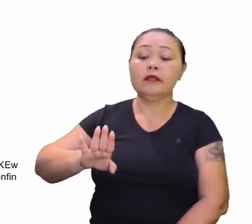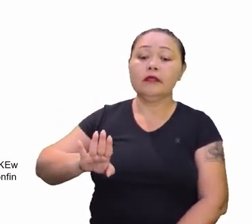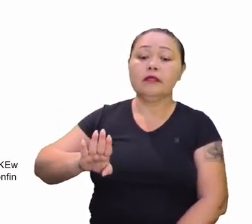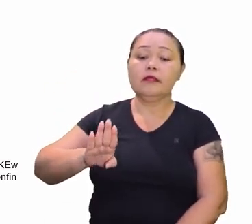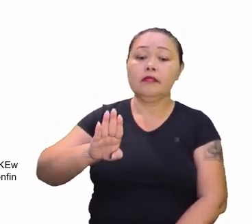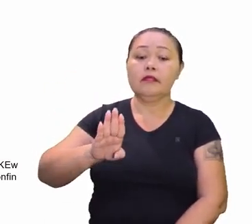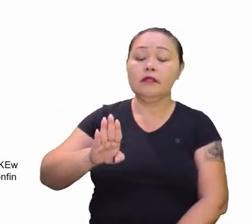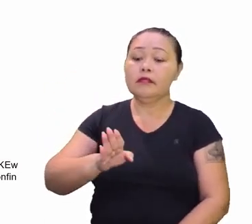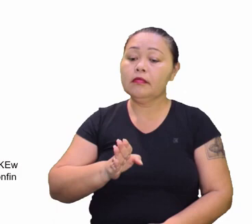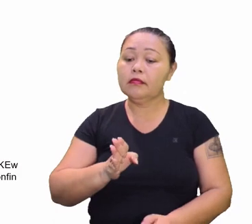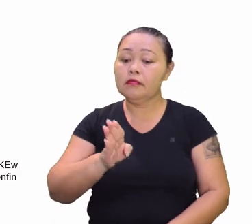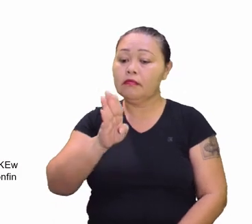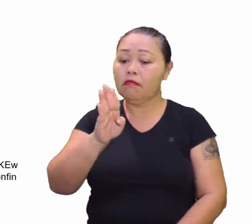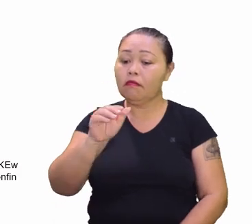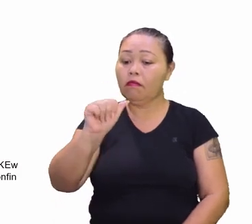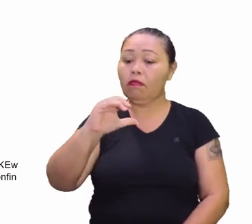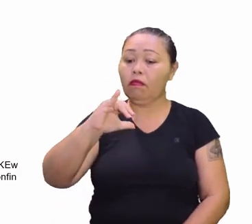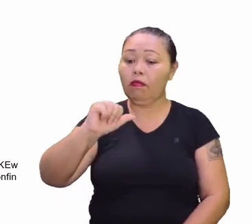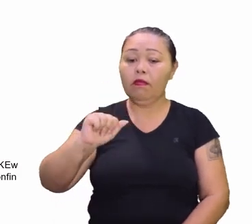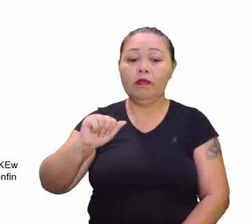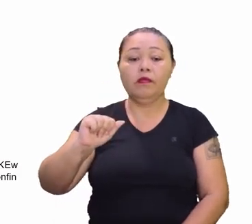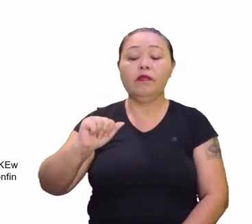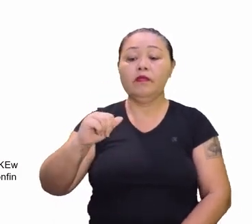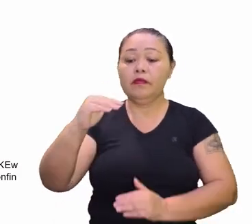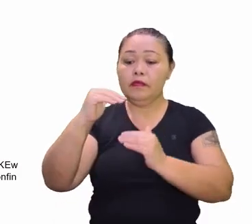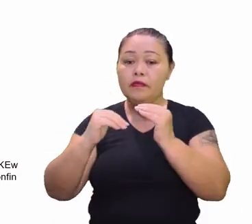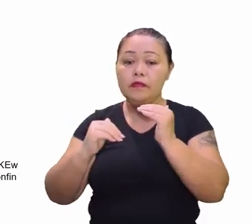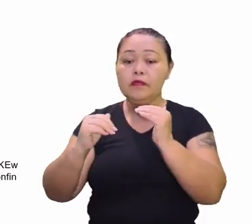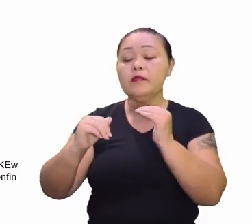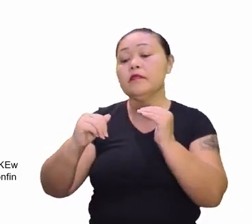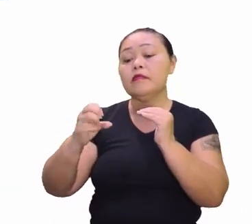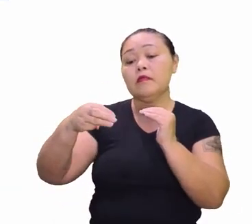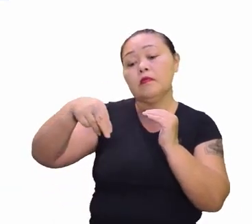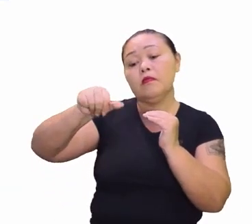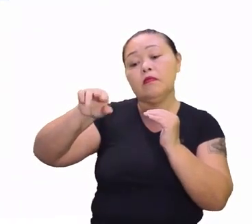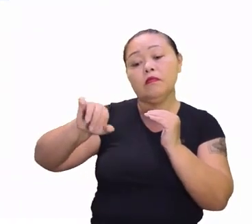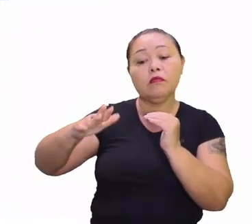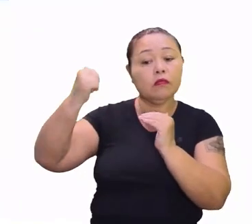rio Mutum, subbacia do rio Mutum-Paraná.